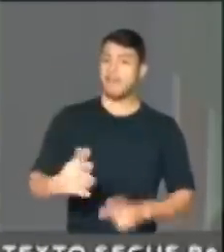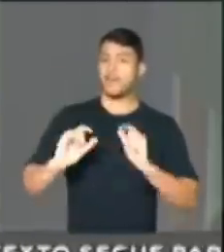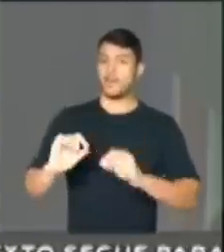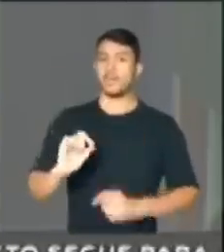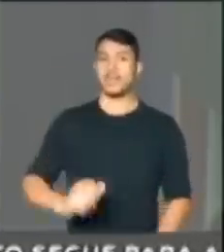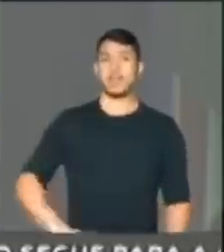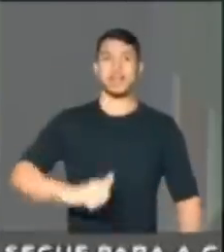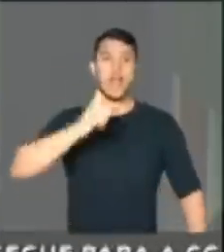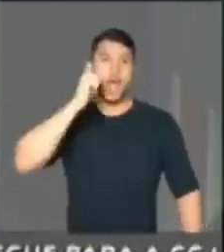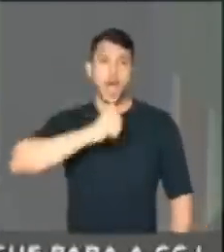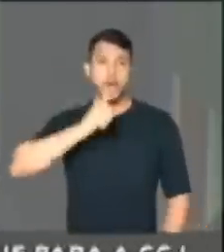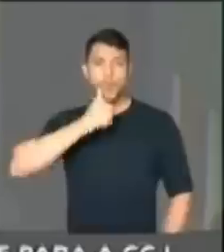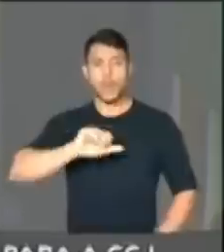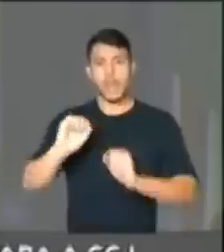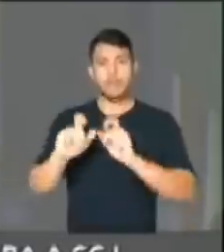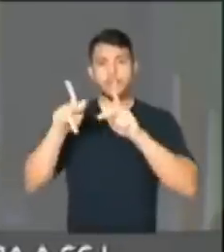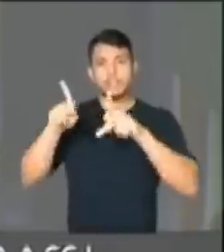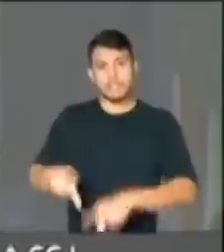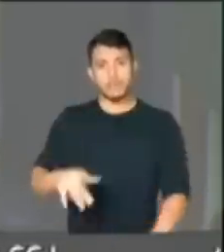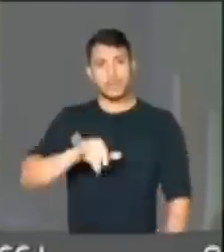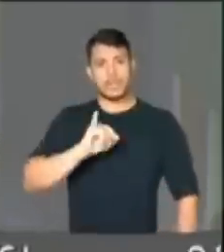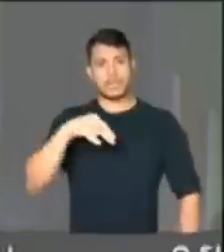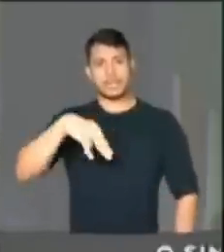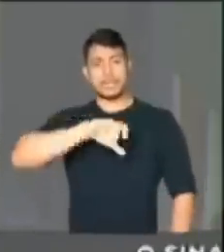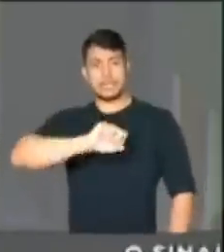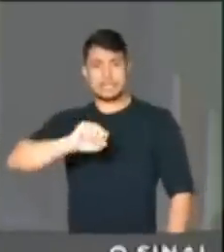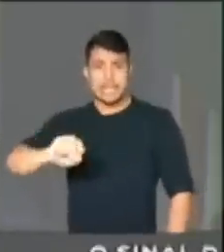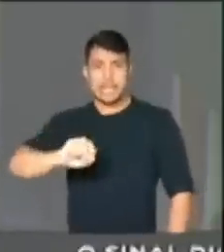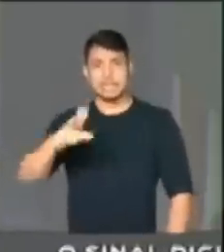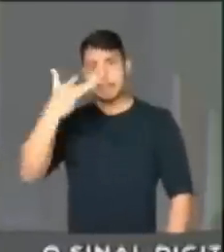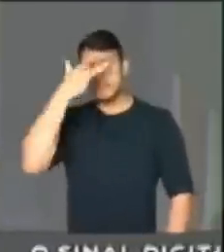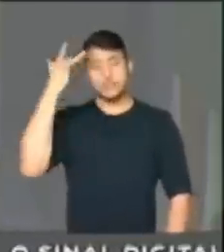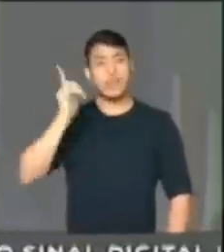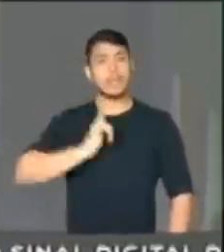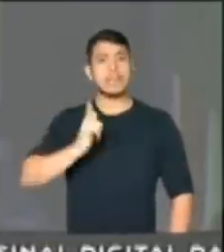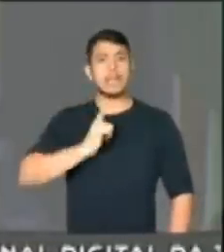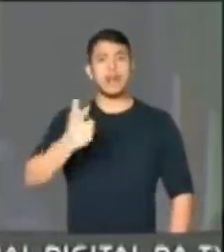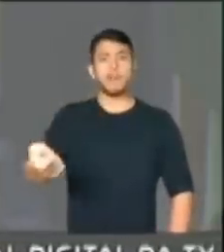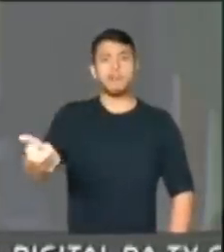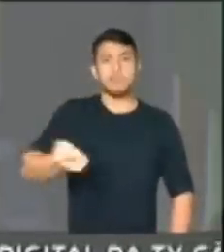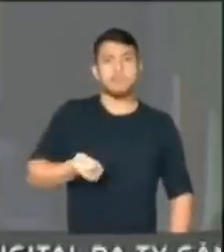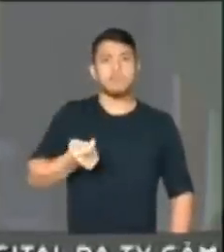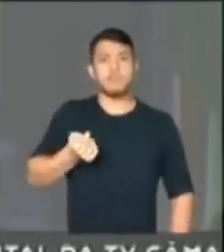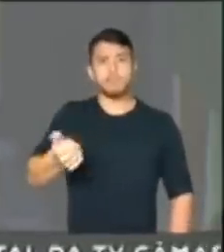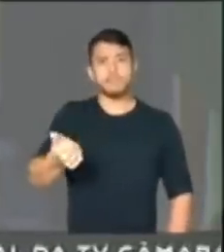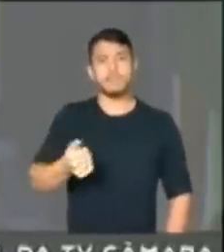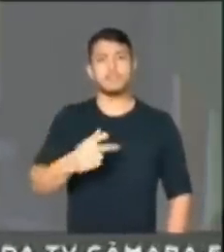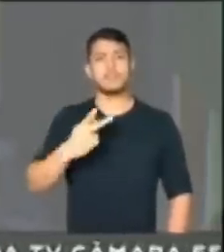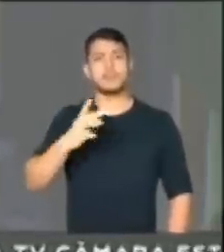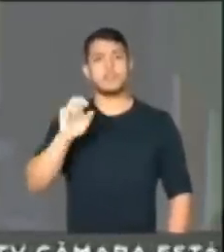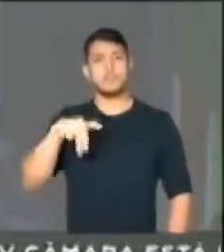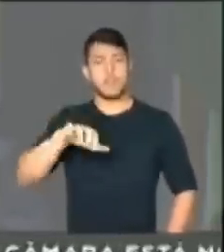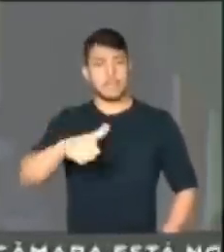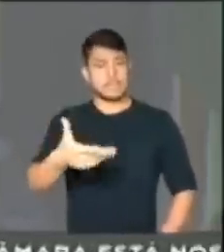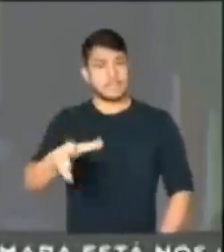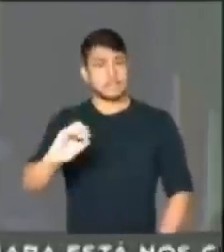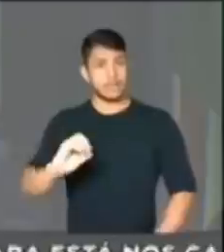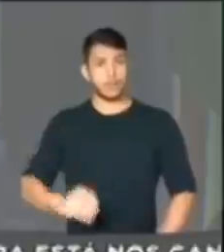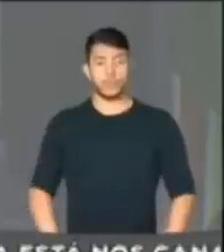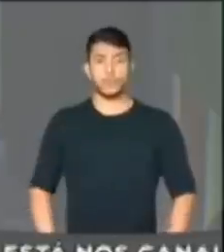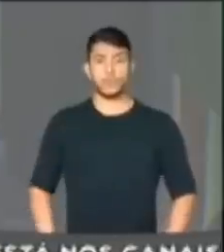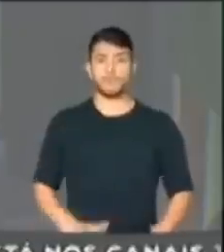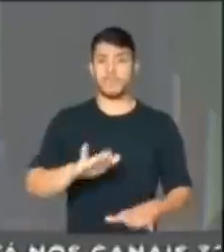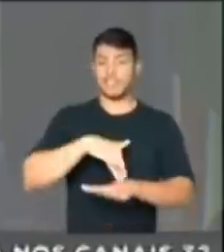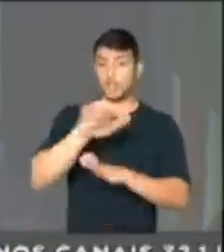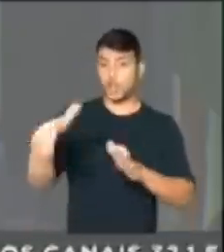do INSS, das pensionistas do INSS, de todos aqueles que estão sendo